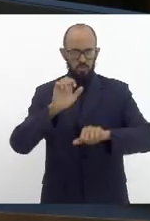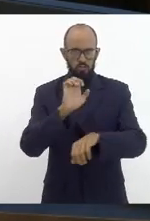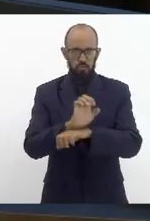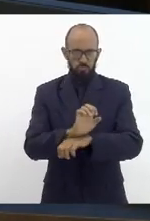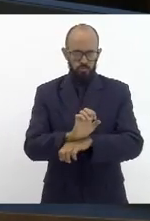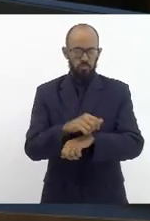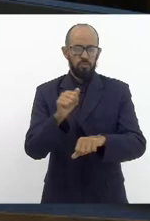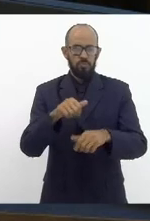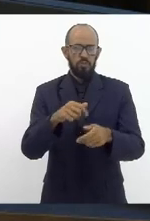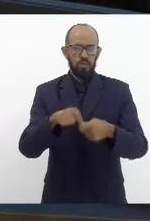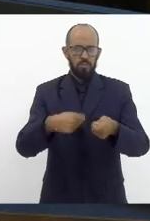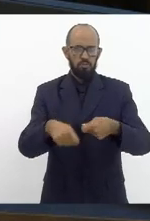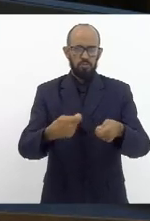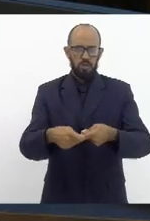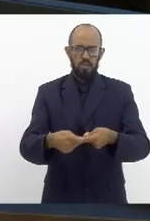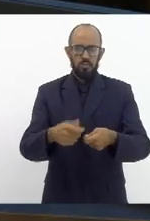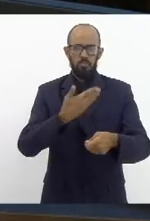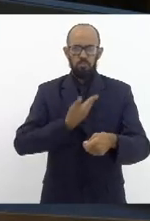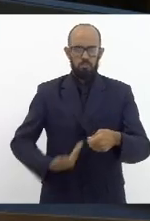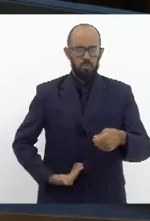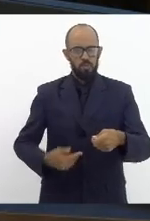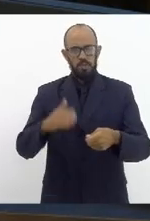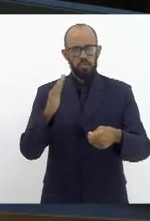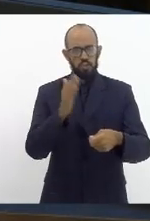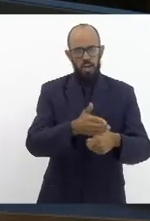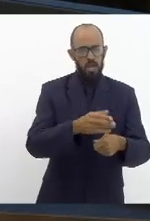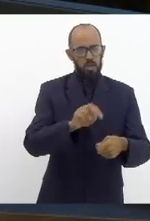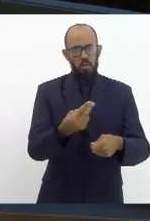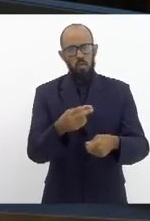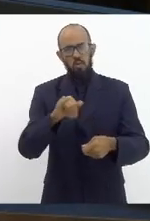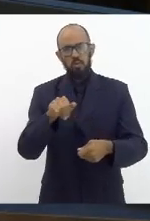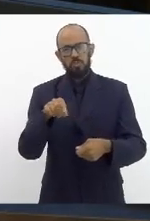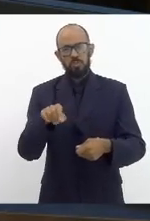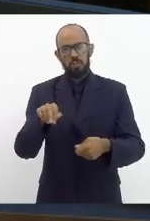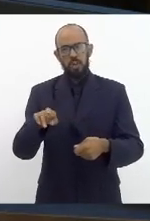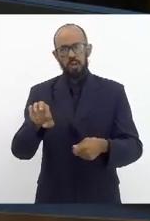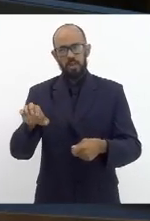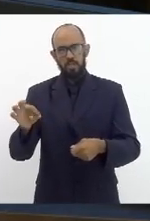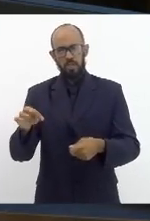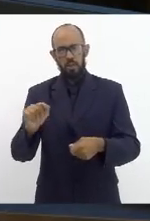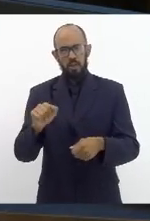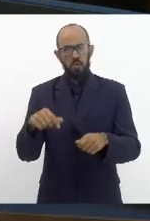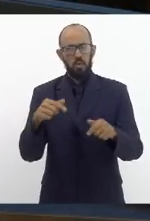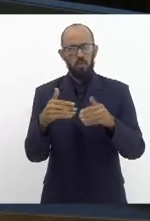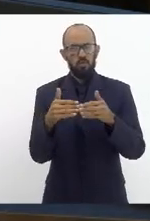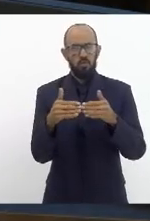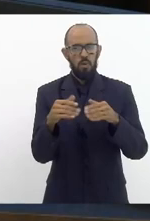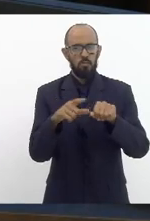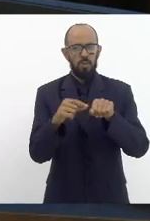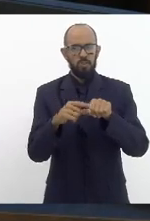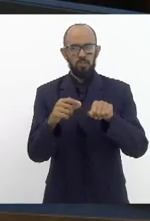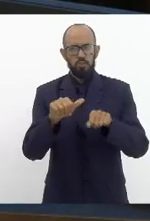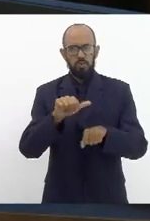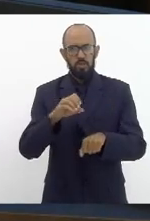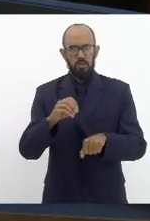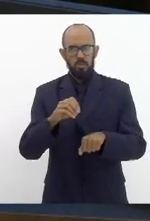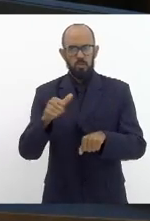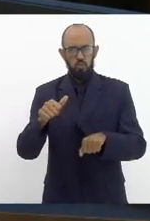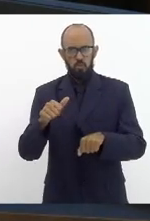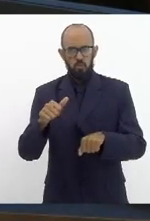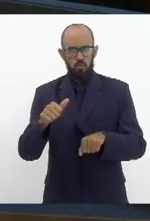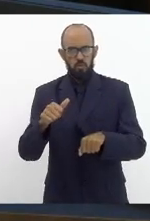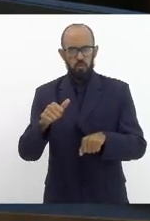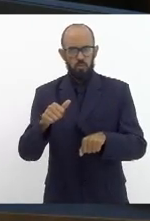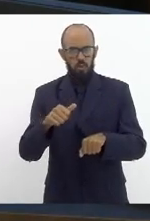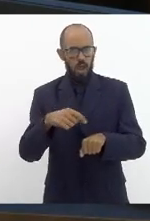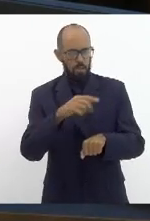órgãos da administração pública, direta ou indireta, conforme dispõe o artigo 101 da Constituição Estadual. Ou seja, a Polícia Civil está querendo ensinar como um deputado faz o